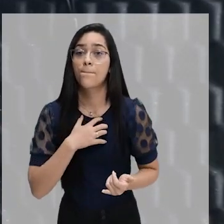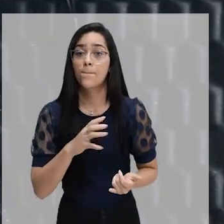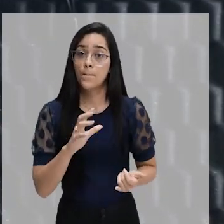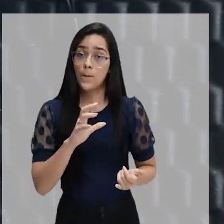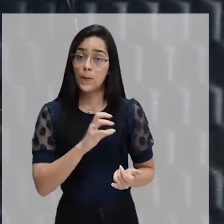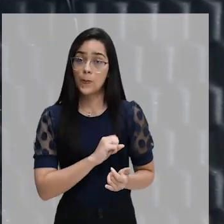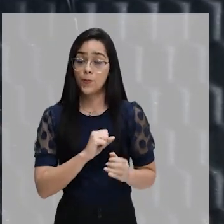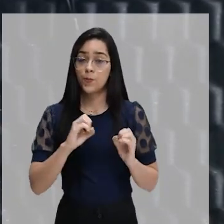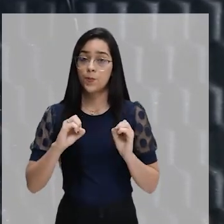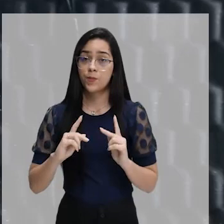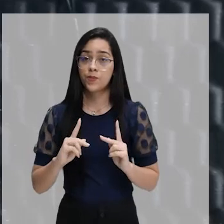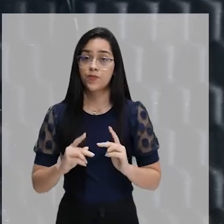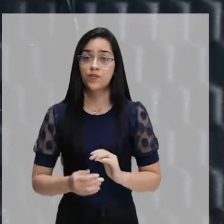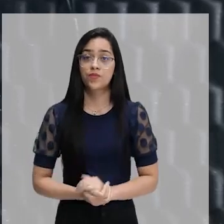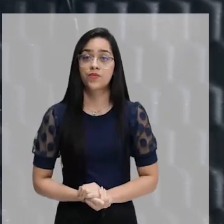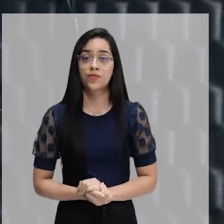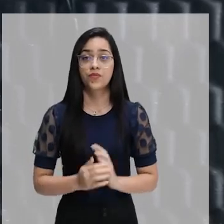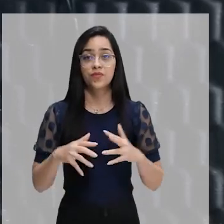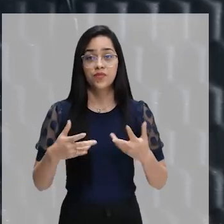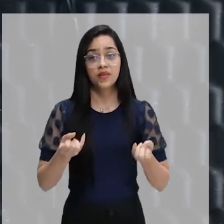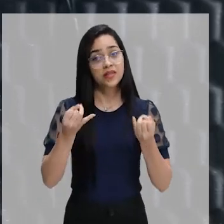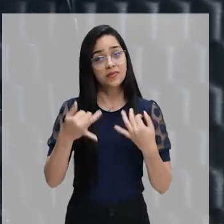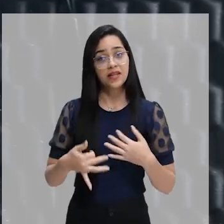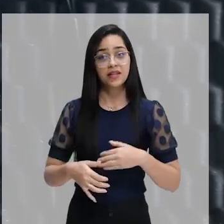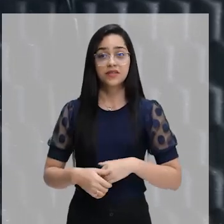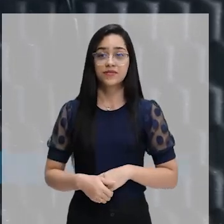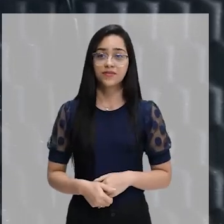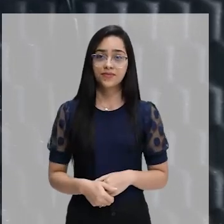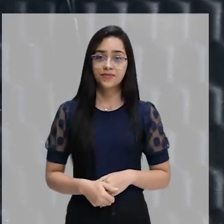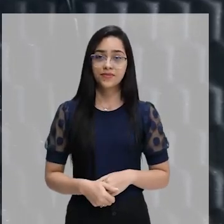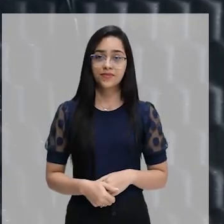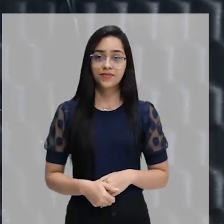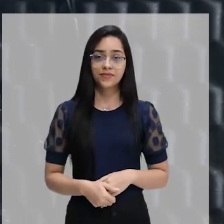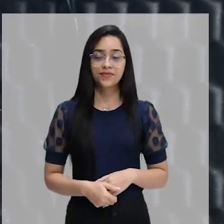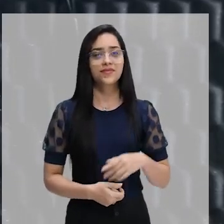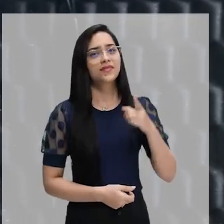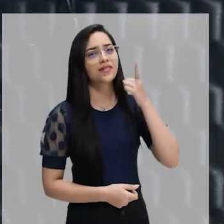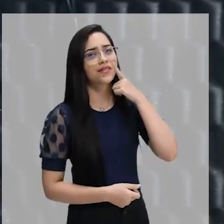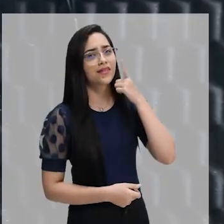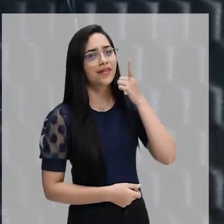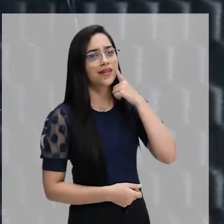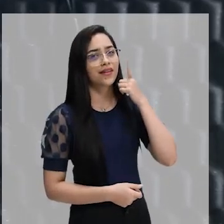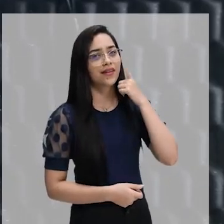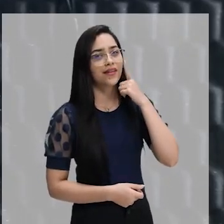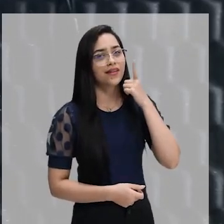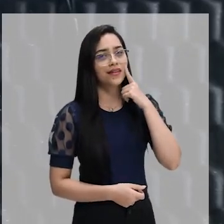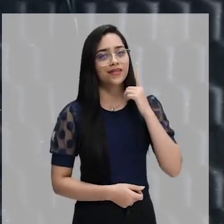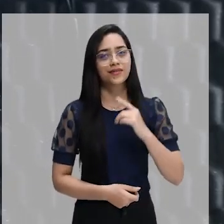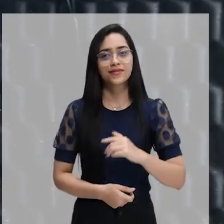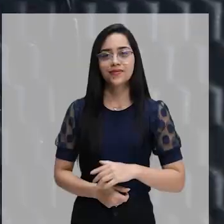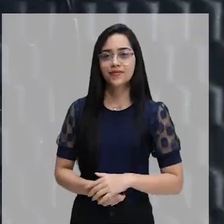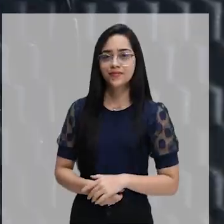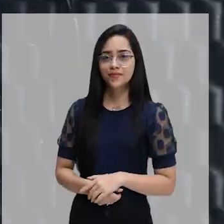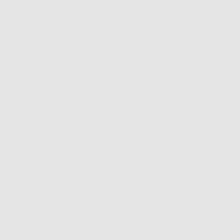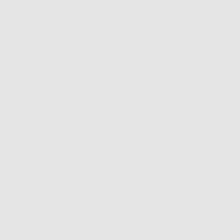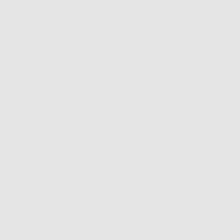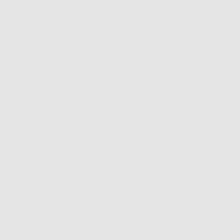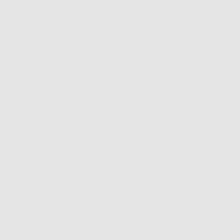tá bom? Com paixão. E é isso que ele faz. E aí? Compliquei?